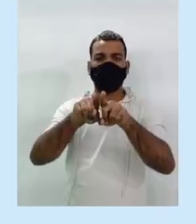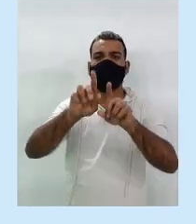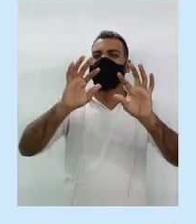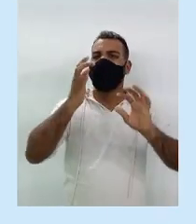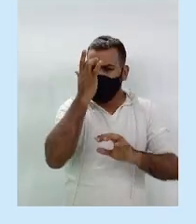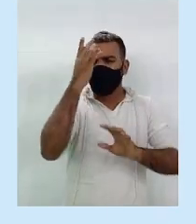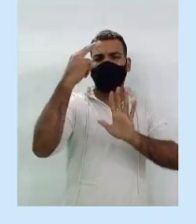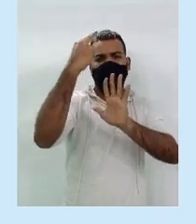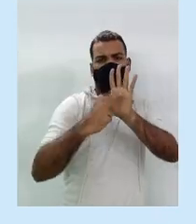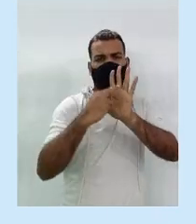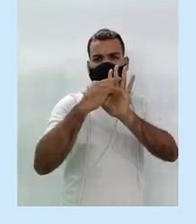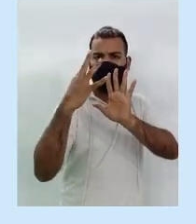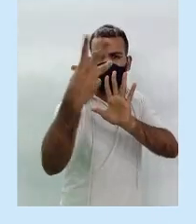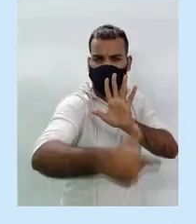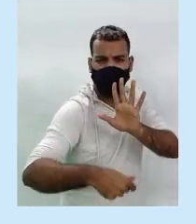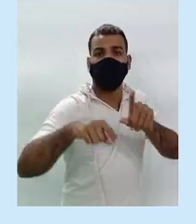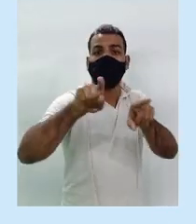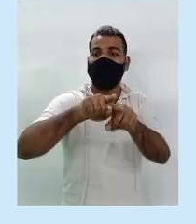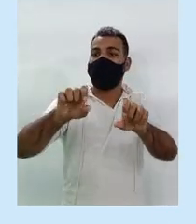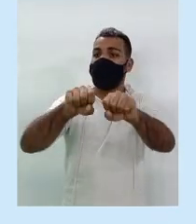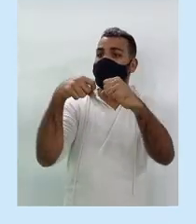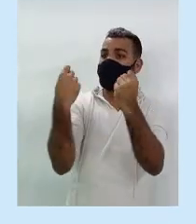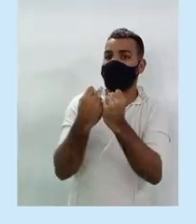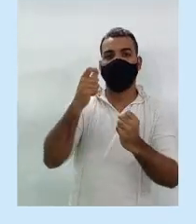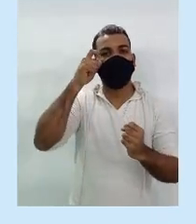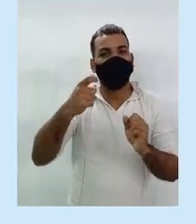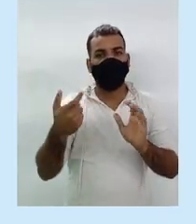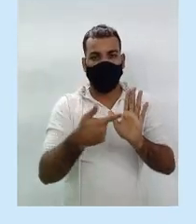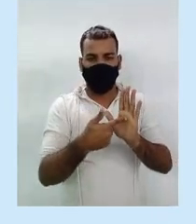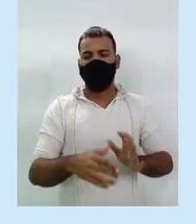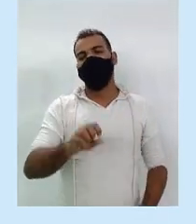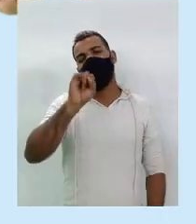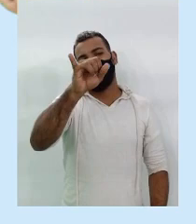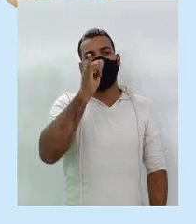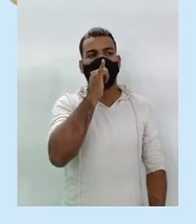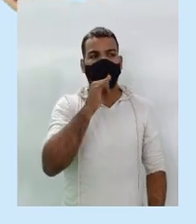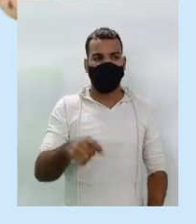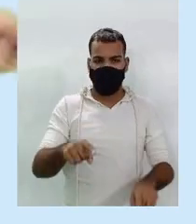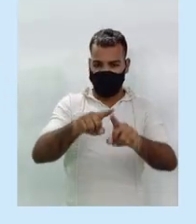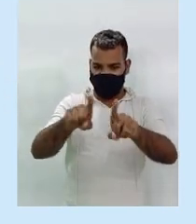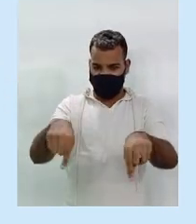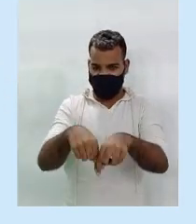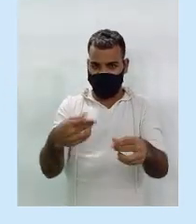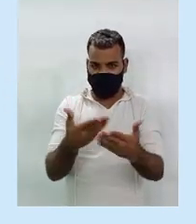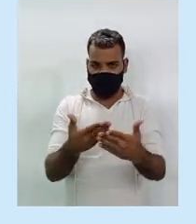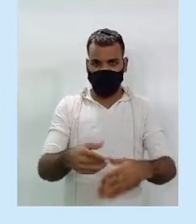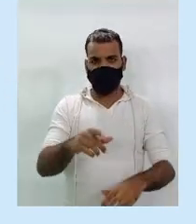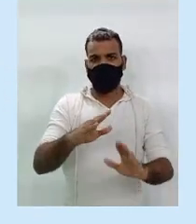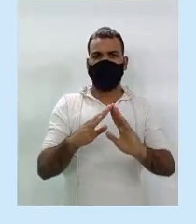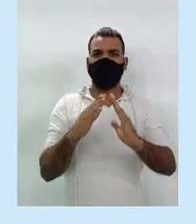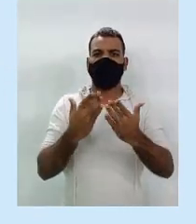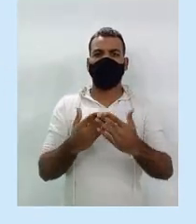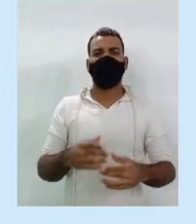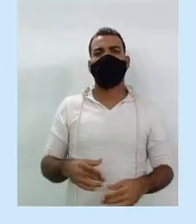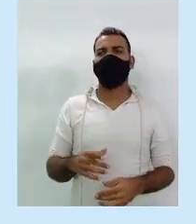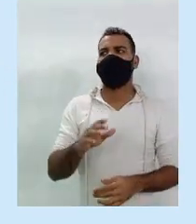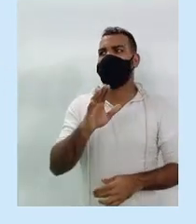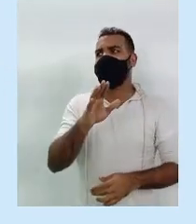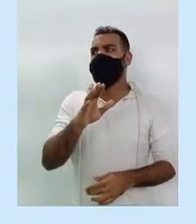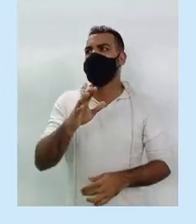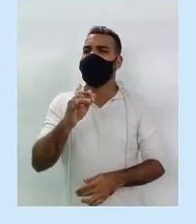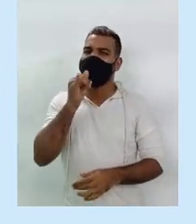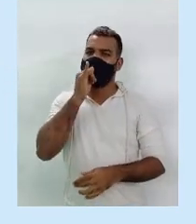acessível, de interesse social. Claro que se você em sua sala de aula, em sua escola, for